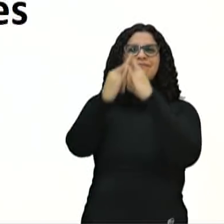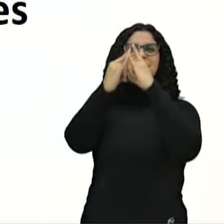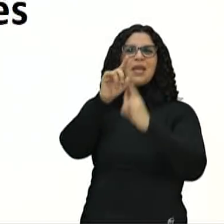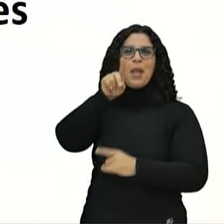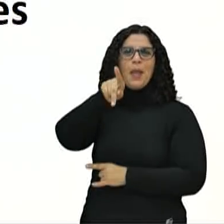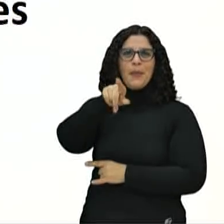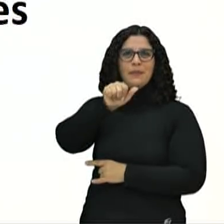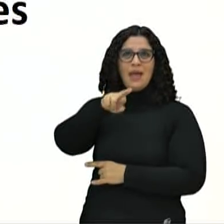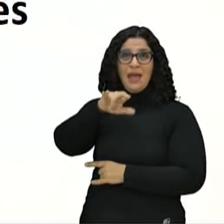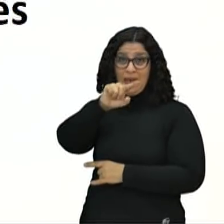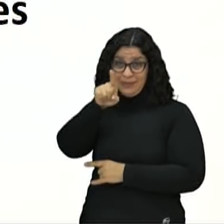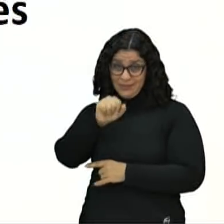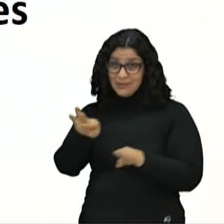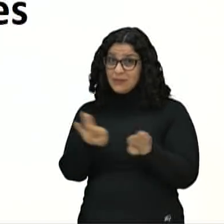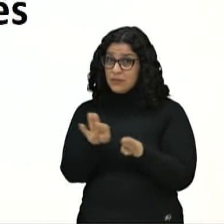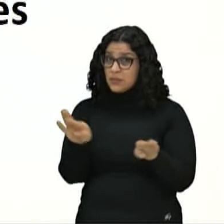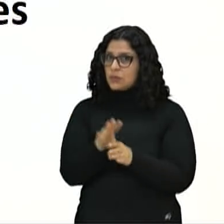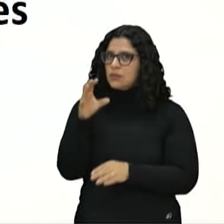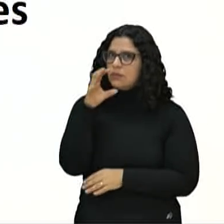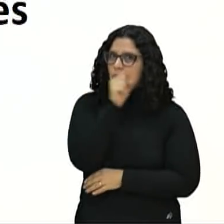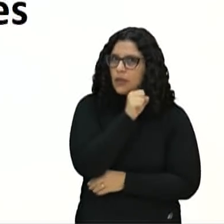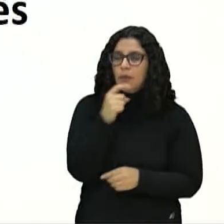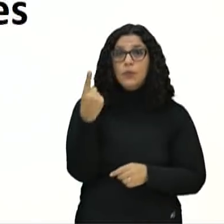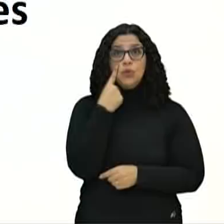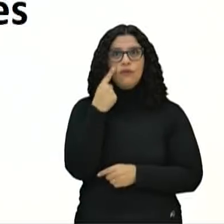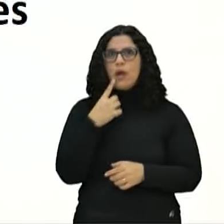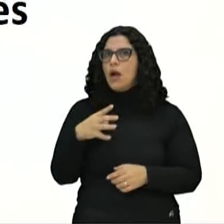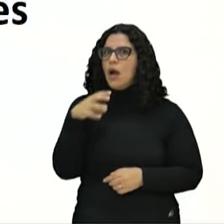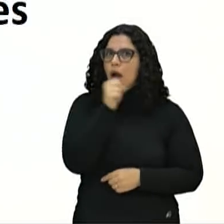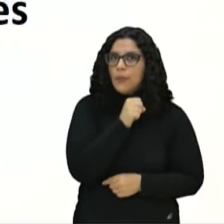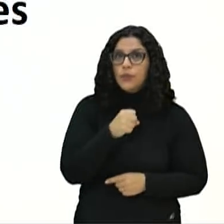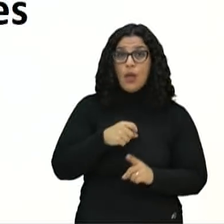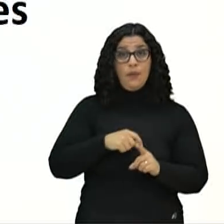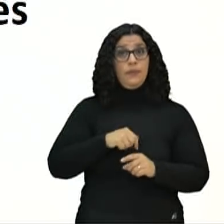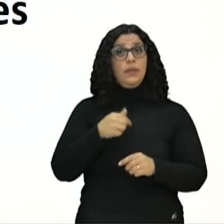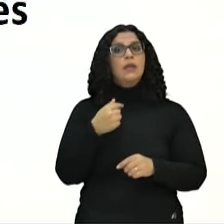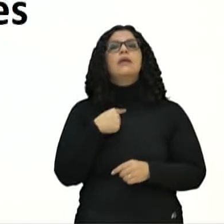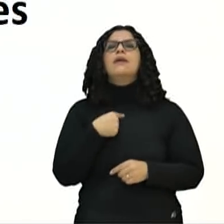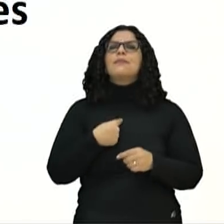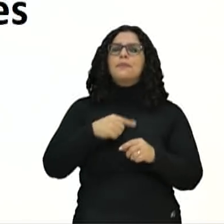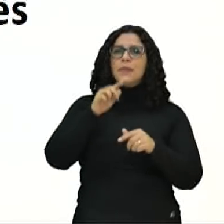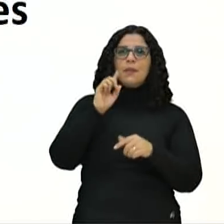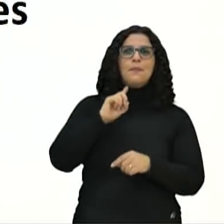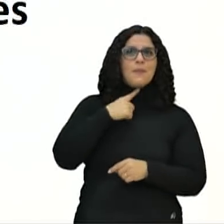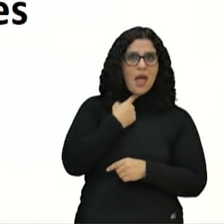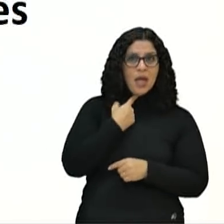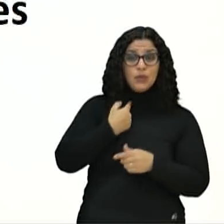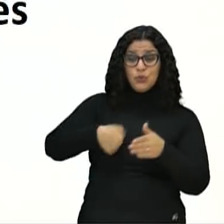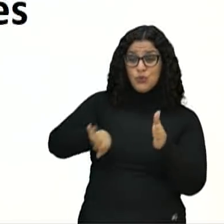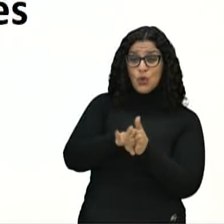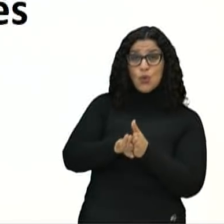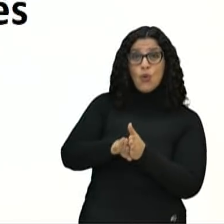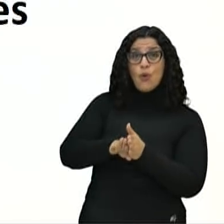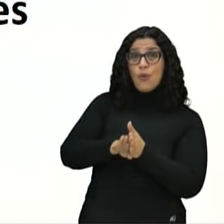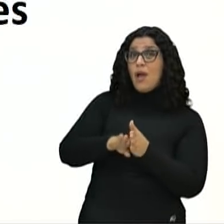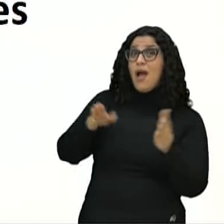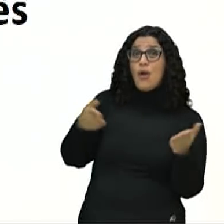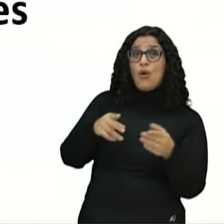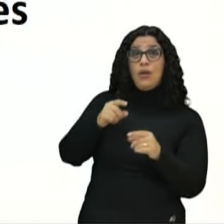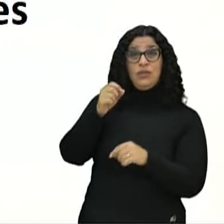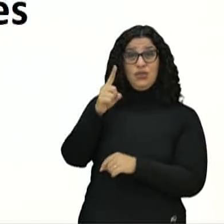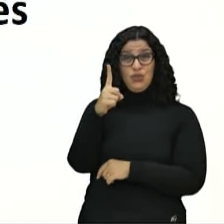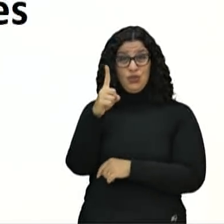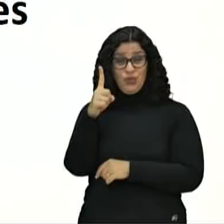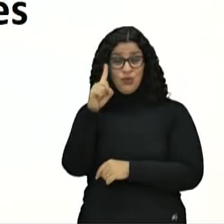Então, rapidamente, repara, final de maio invadiu a França, em 14 de junho, a capital